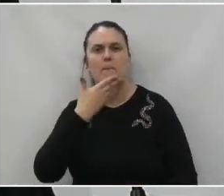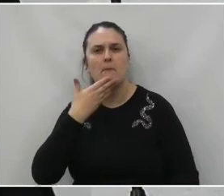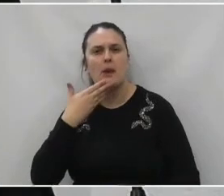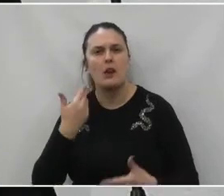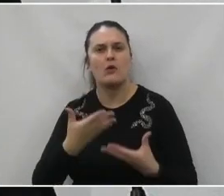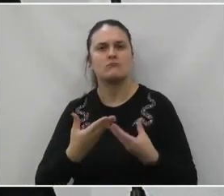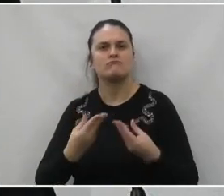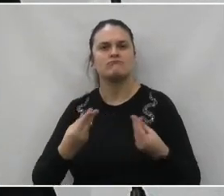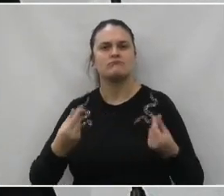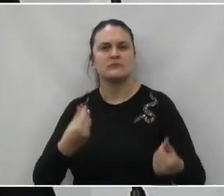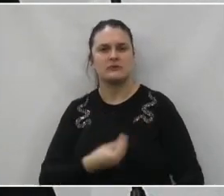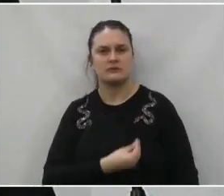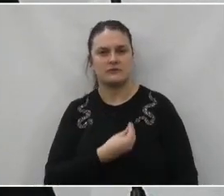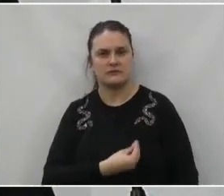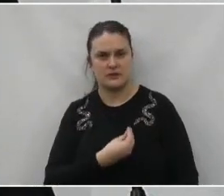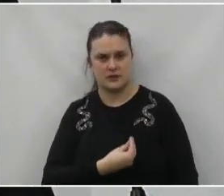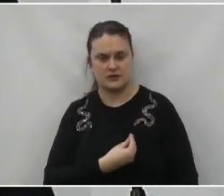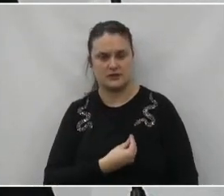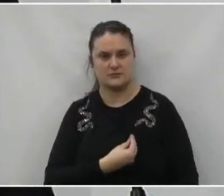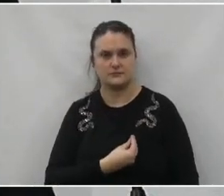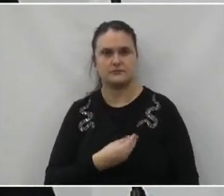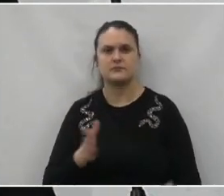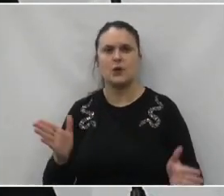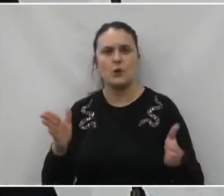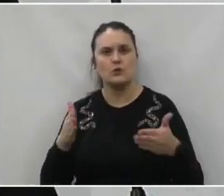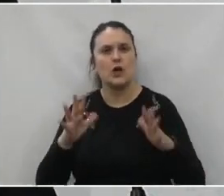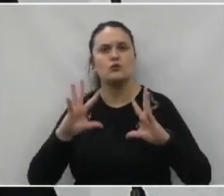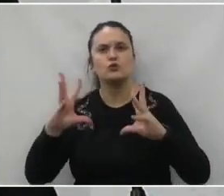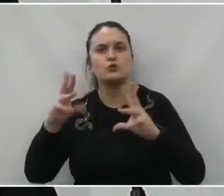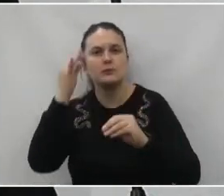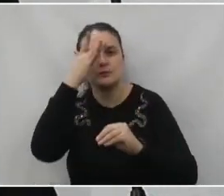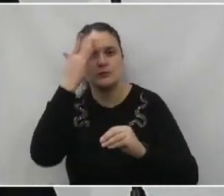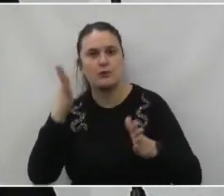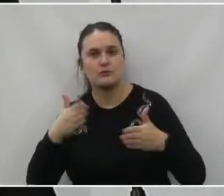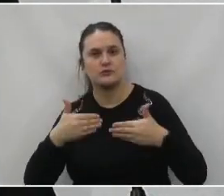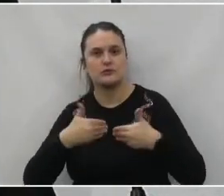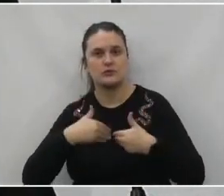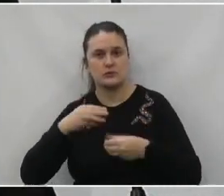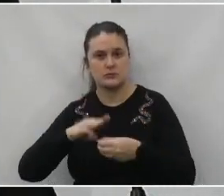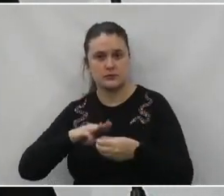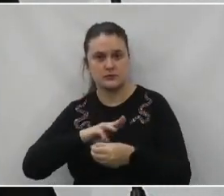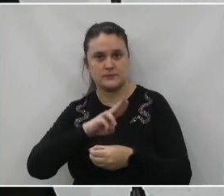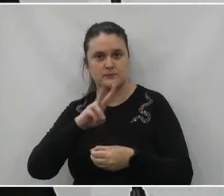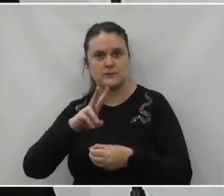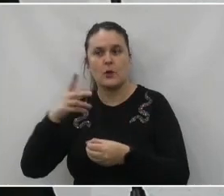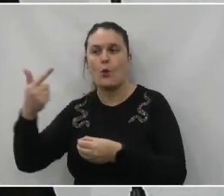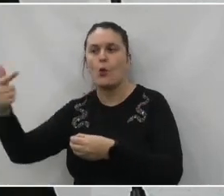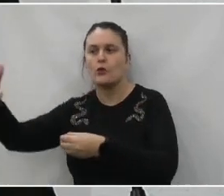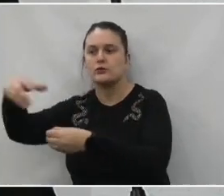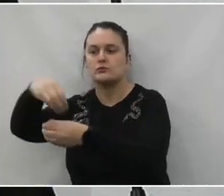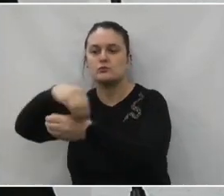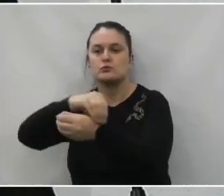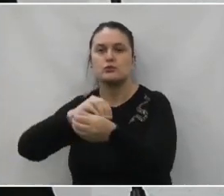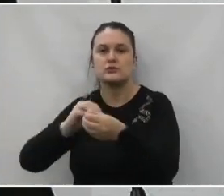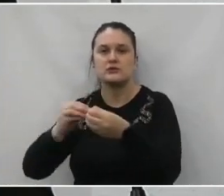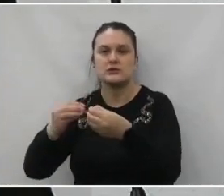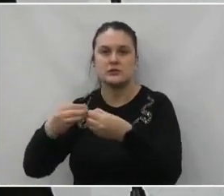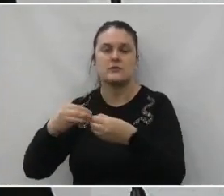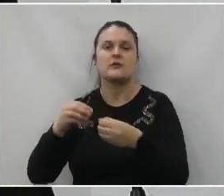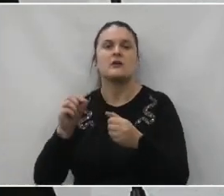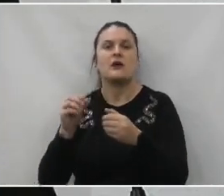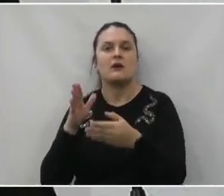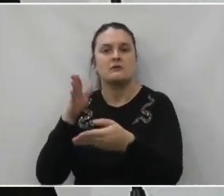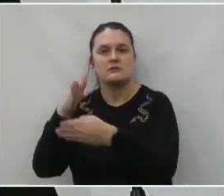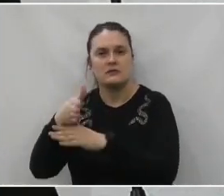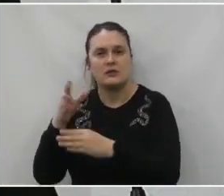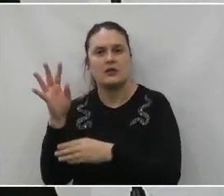crianças com autismo em União da Vitória e região. Essa qualidade de vida está vinculada ao acesso de